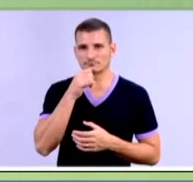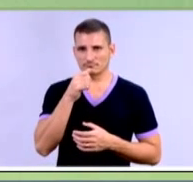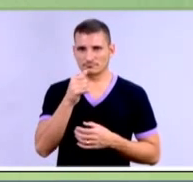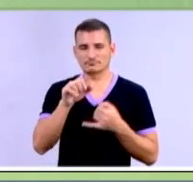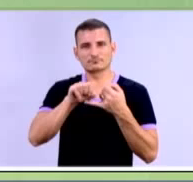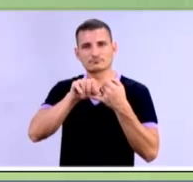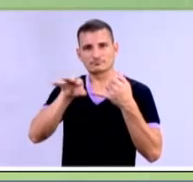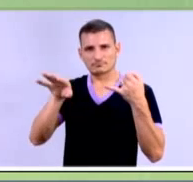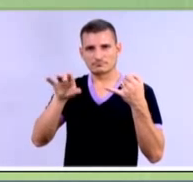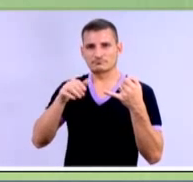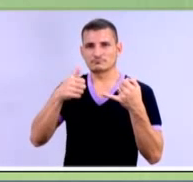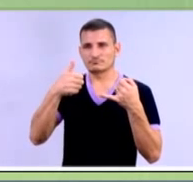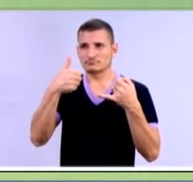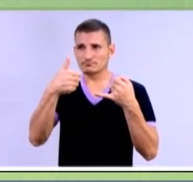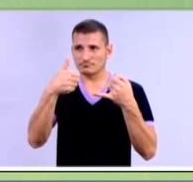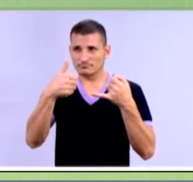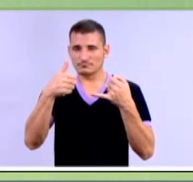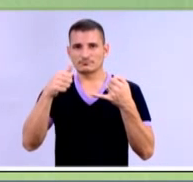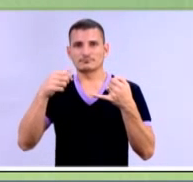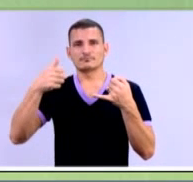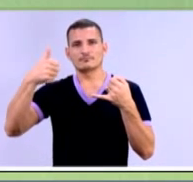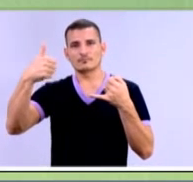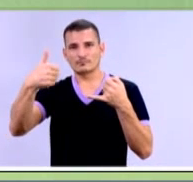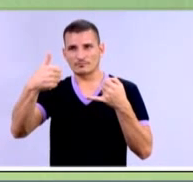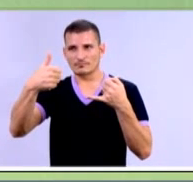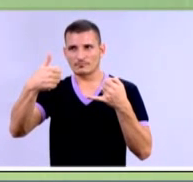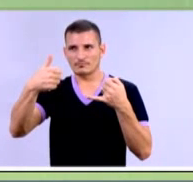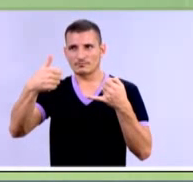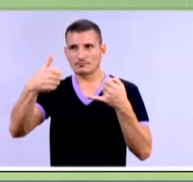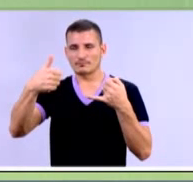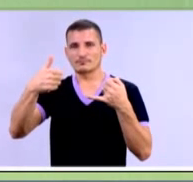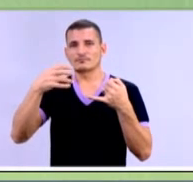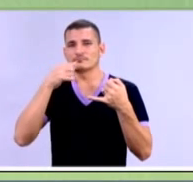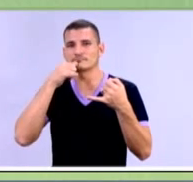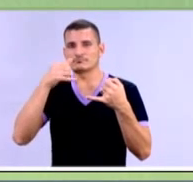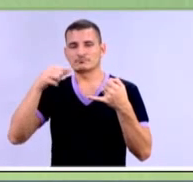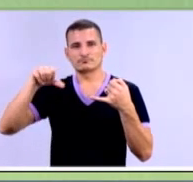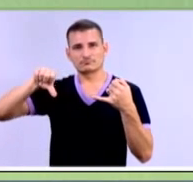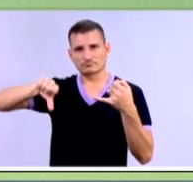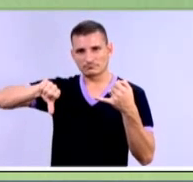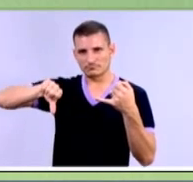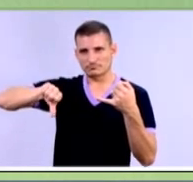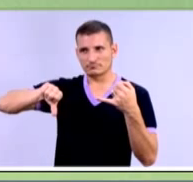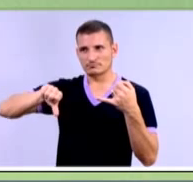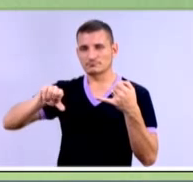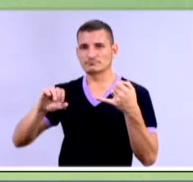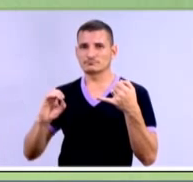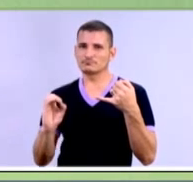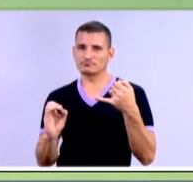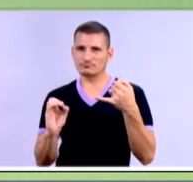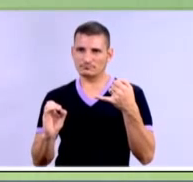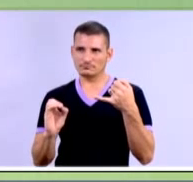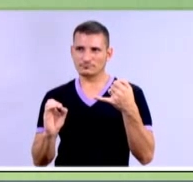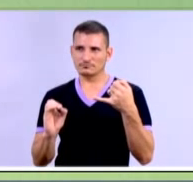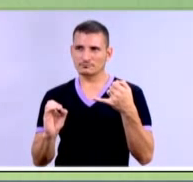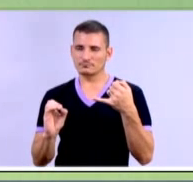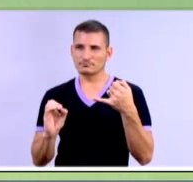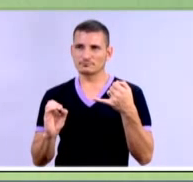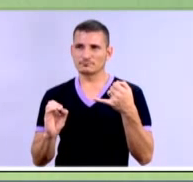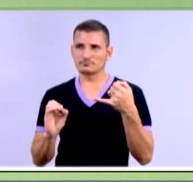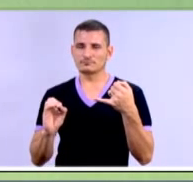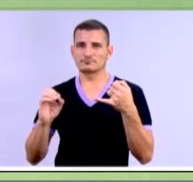positiva, isso daqui é o bit 1. E se ela está, por exemplo, negativa, é o bit 0. E por aí